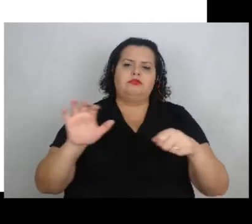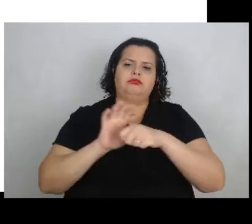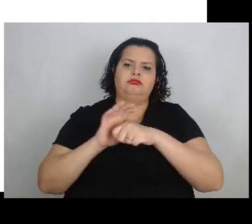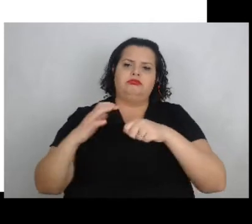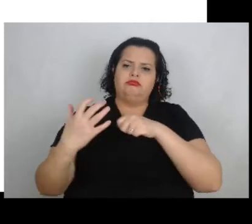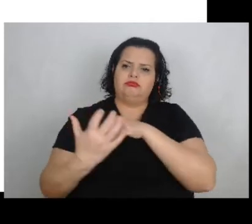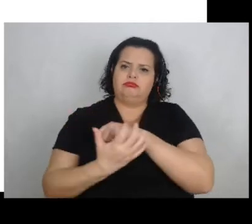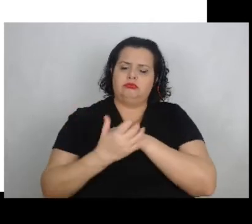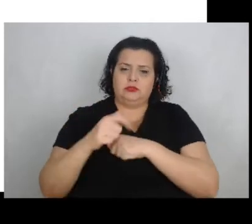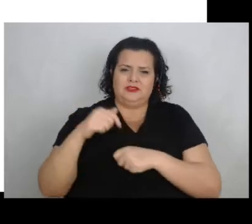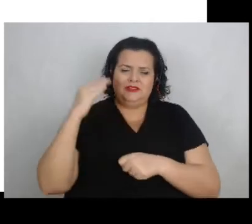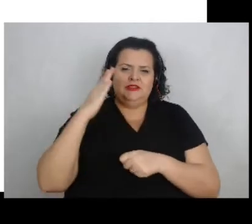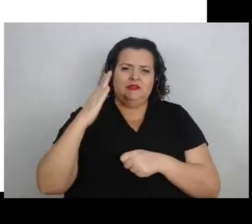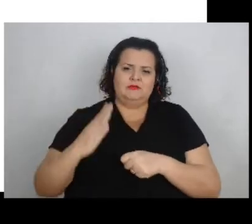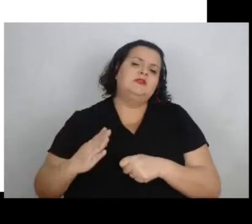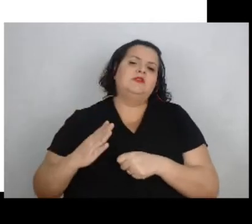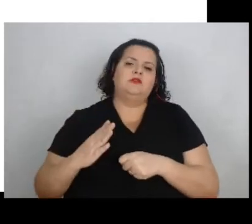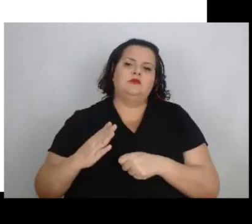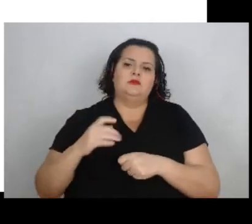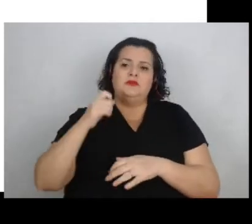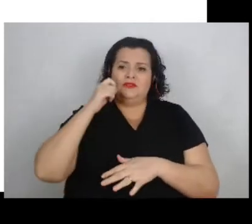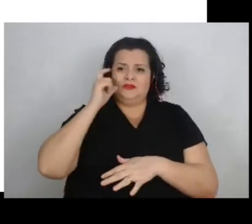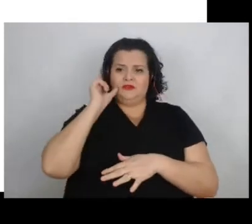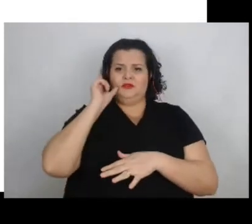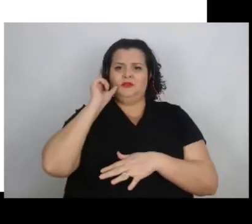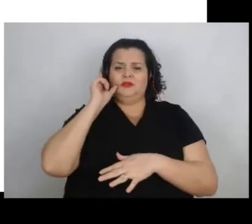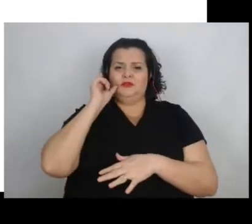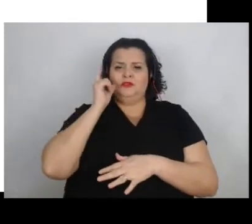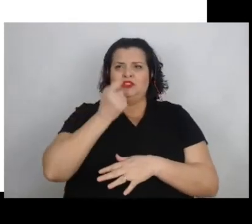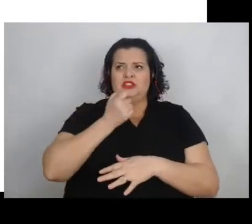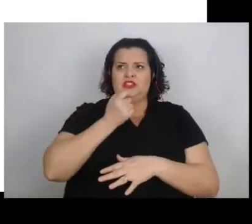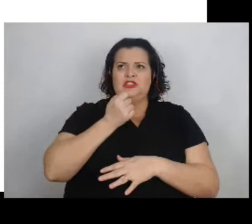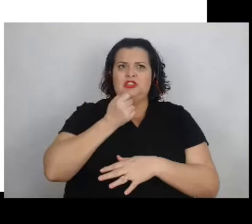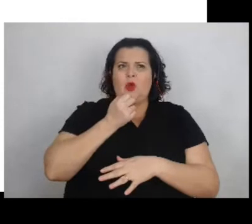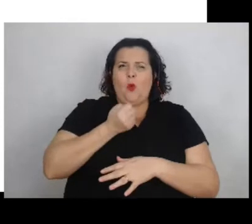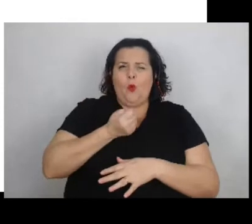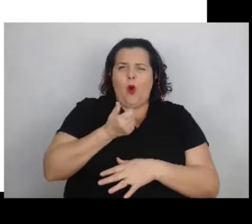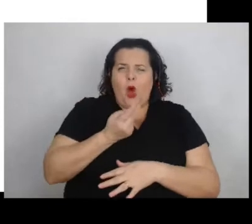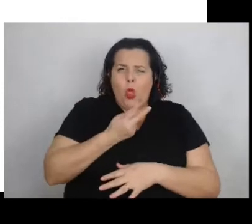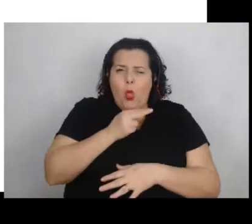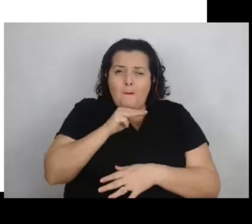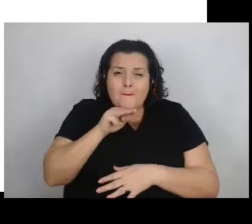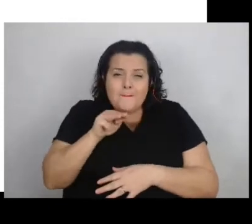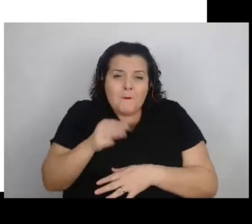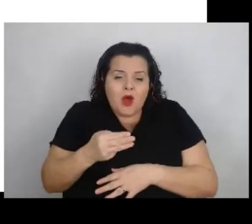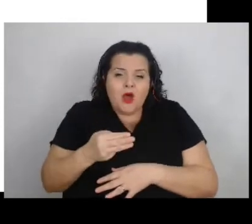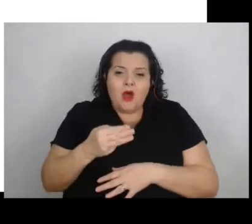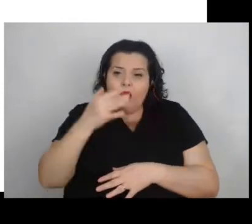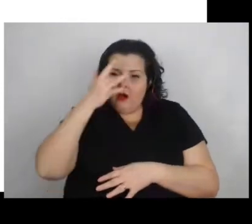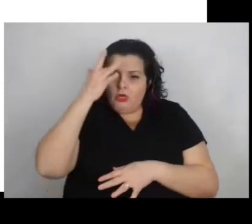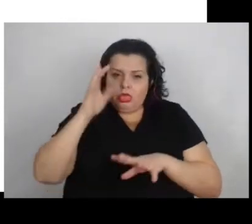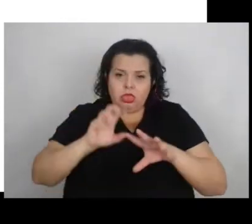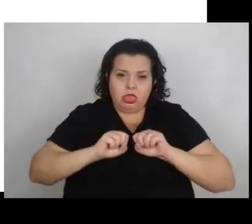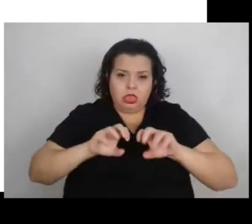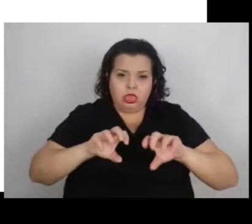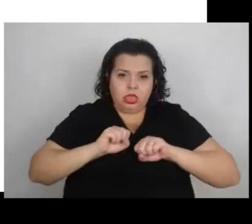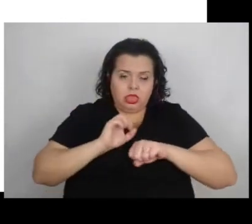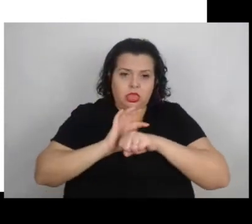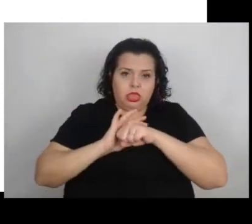país. Ontem à noite, nós nos aproximávamos dos 2 milhões de casos confirmados, 75